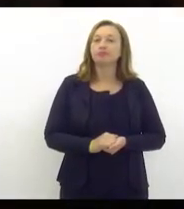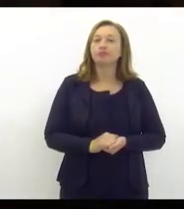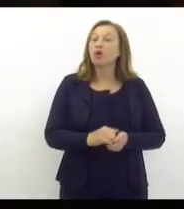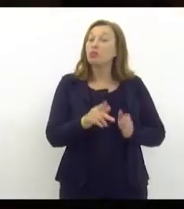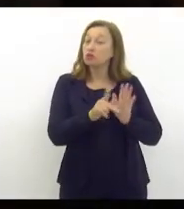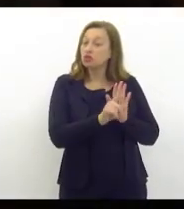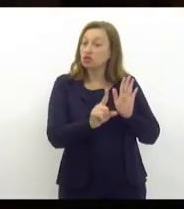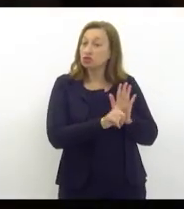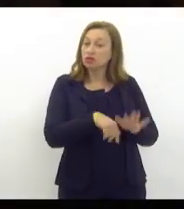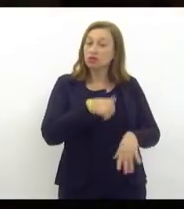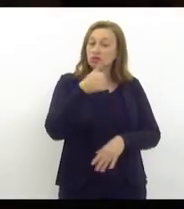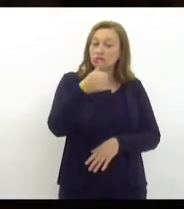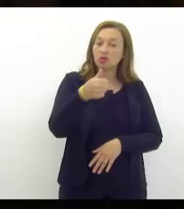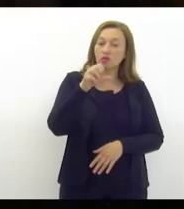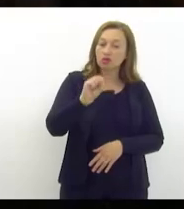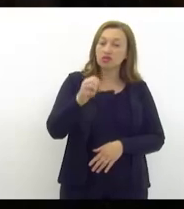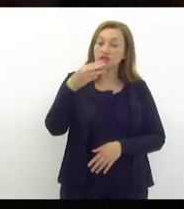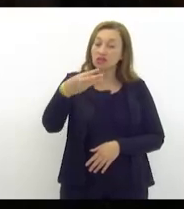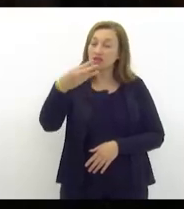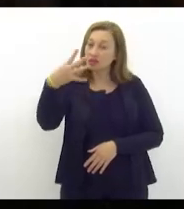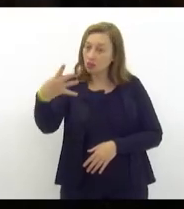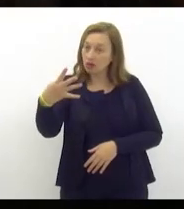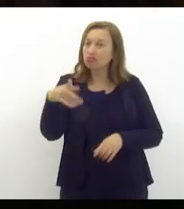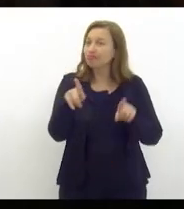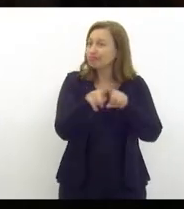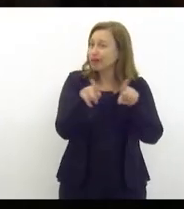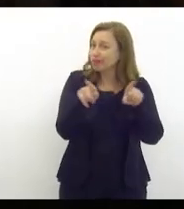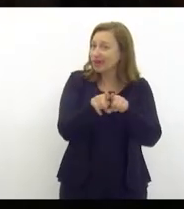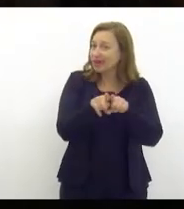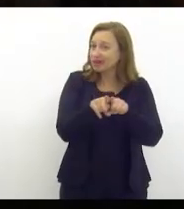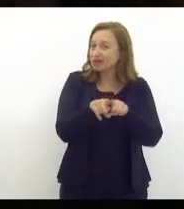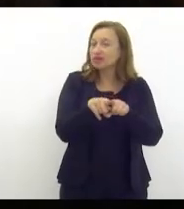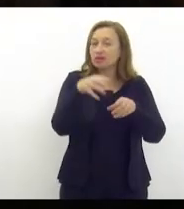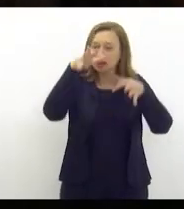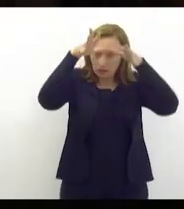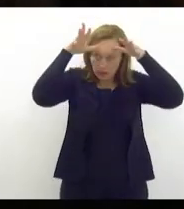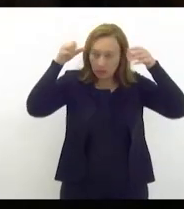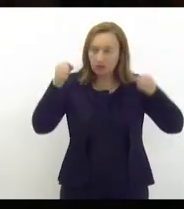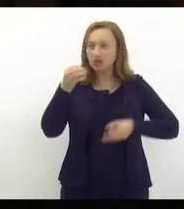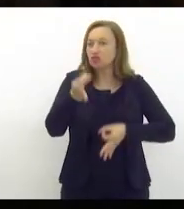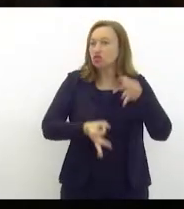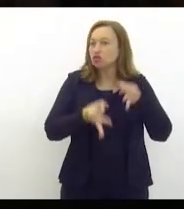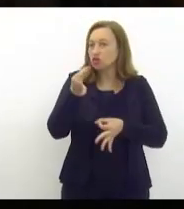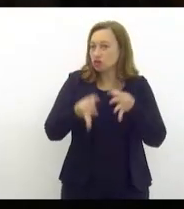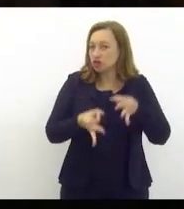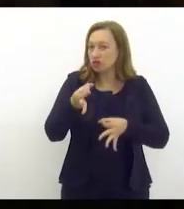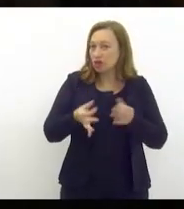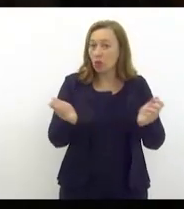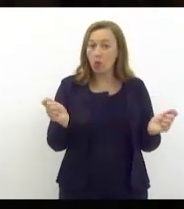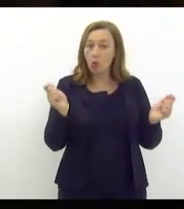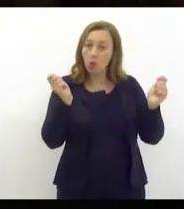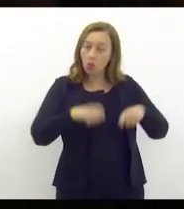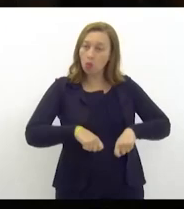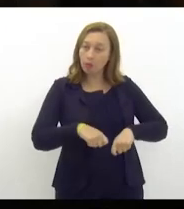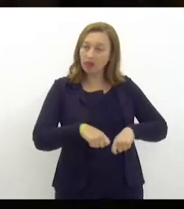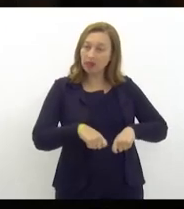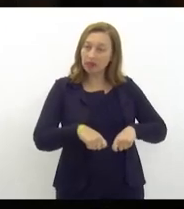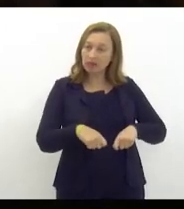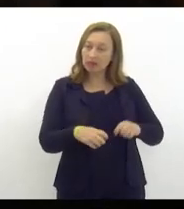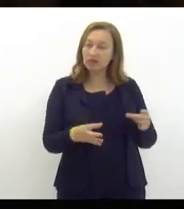projeto de lei 1834, também do TJ, dentro da sua competência